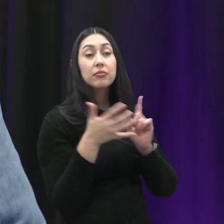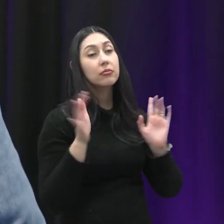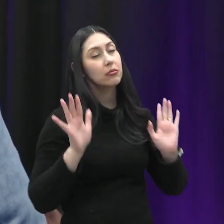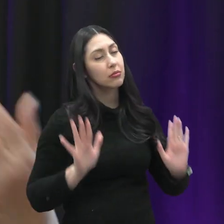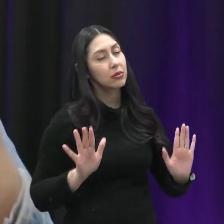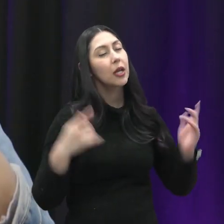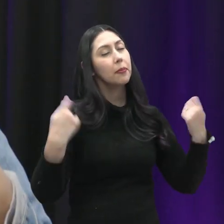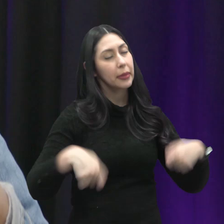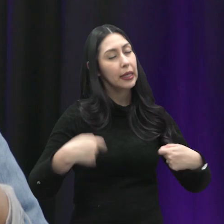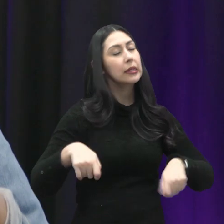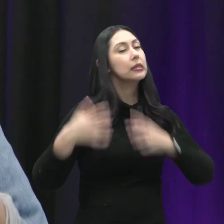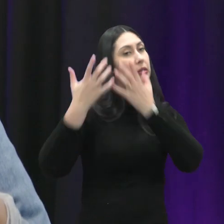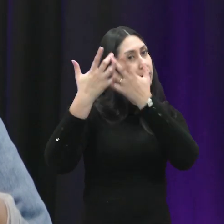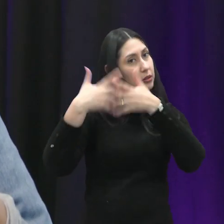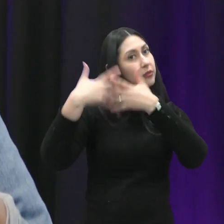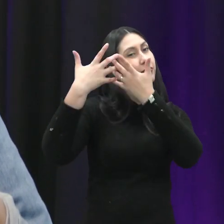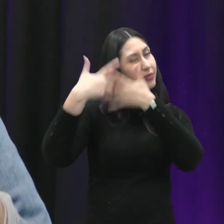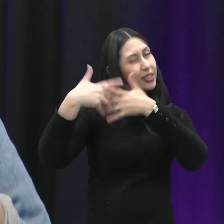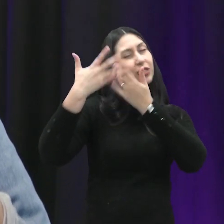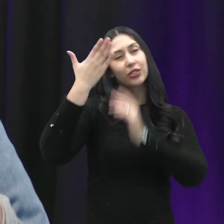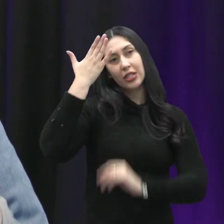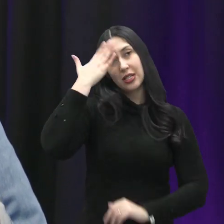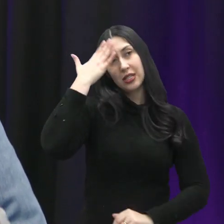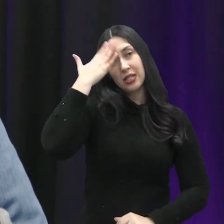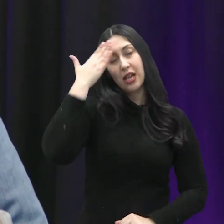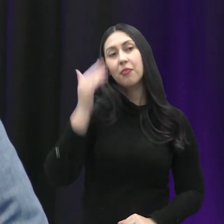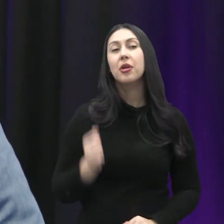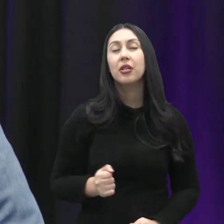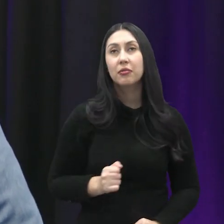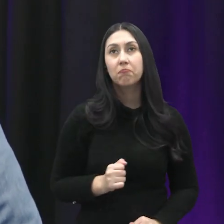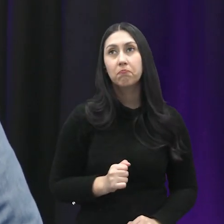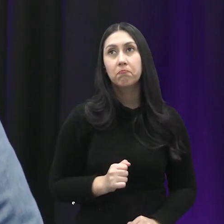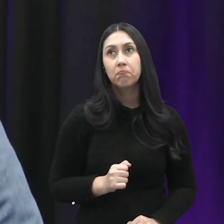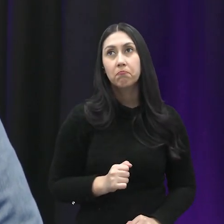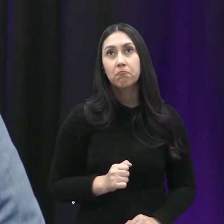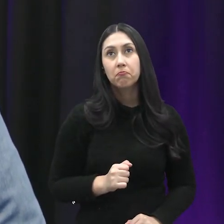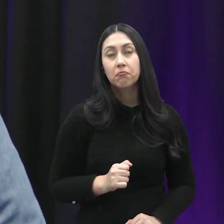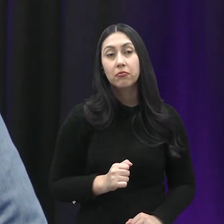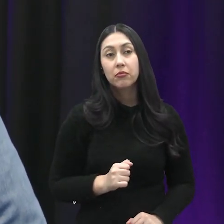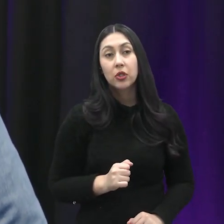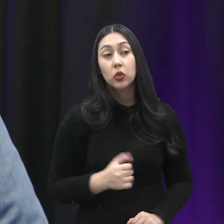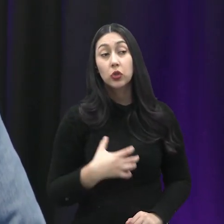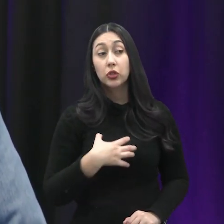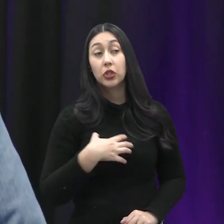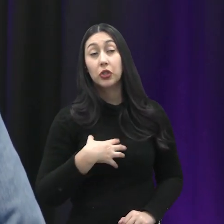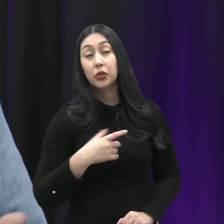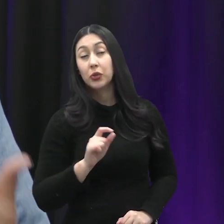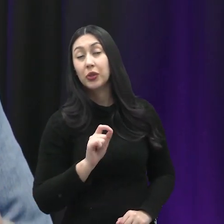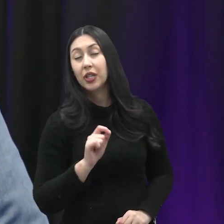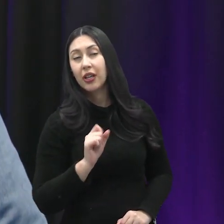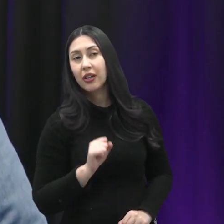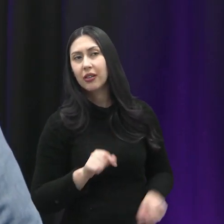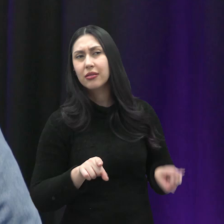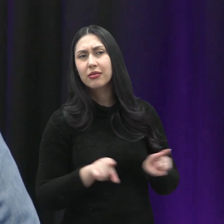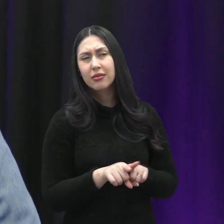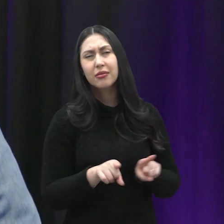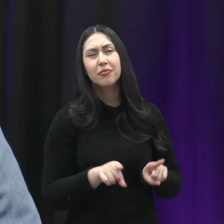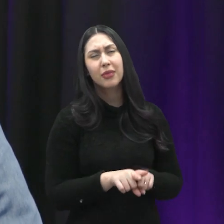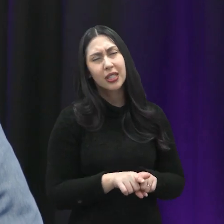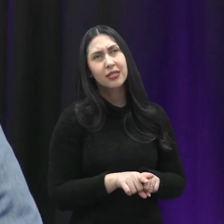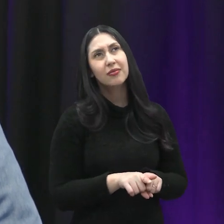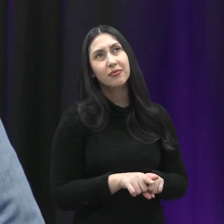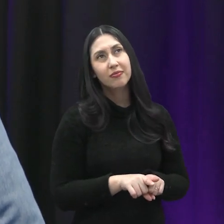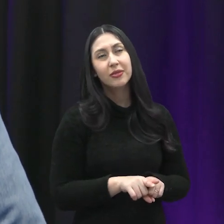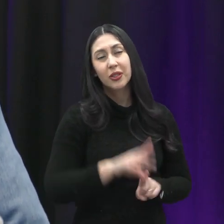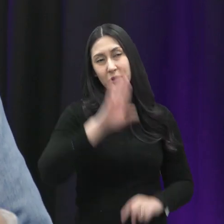outro? Então, reflita, sabe? O que é que que aquilo traz. E no fundo